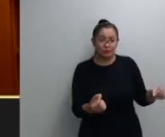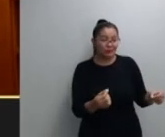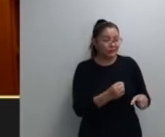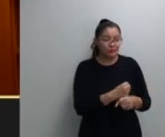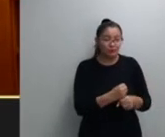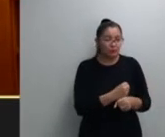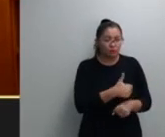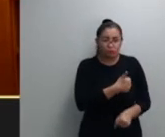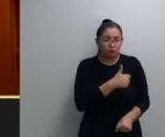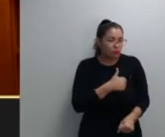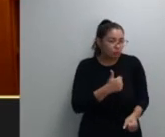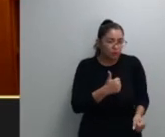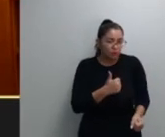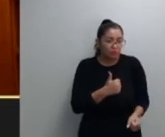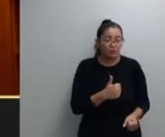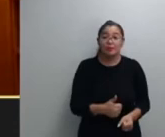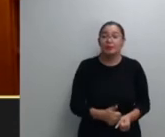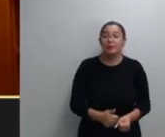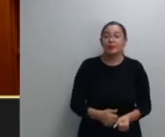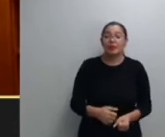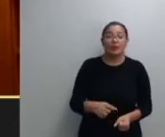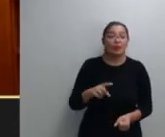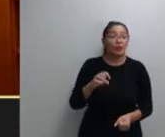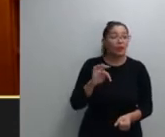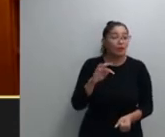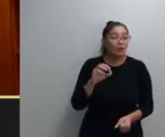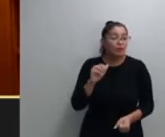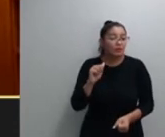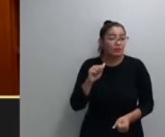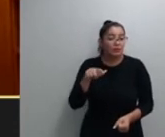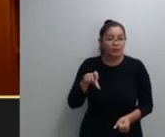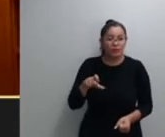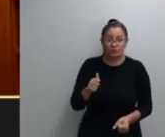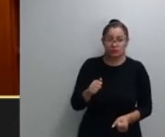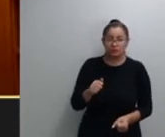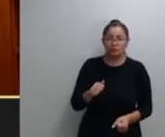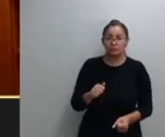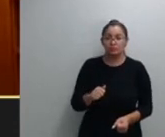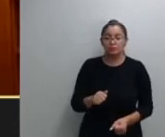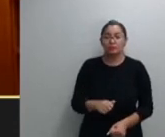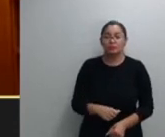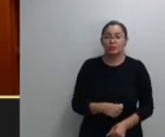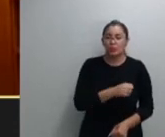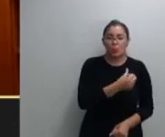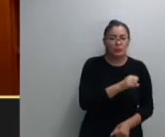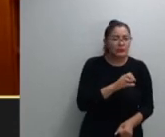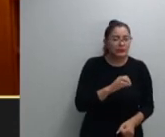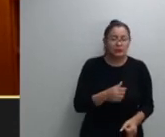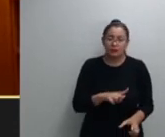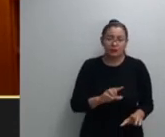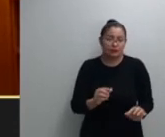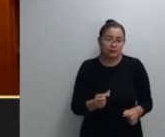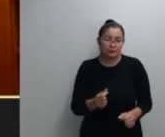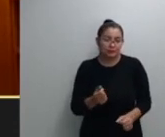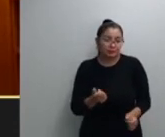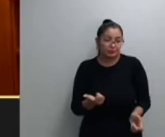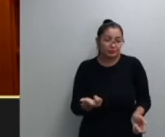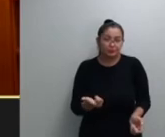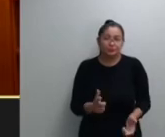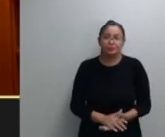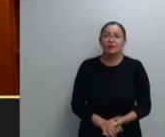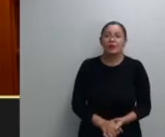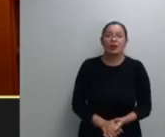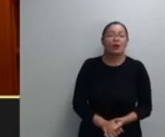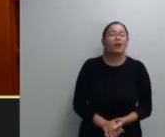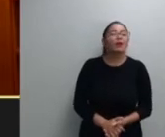porque a taxa de depreciação na aquisição de veículos é de uns 60 avos. Além disso, nessa própria consulta, a Receita Federal